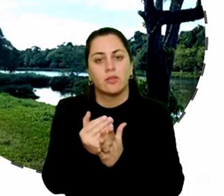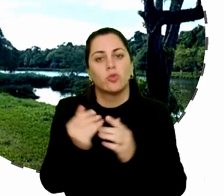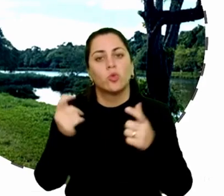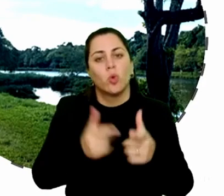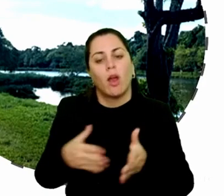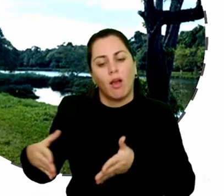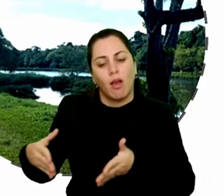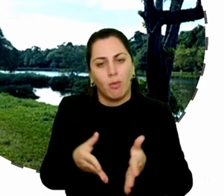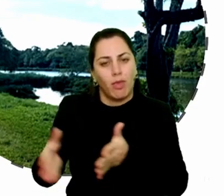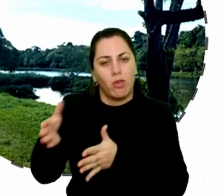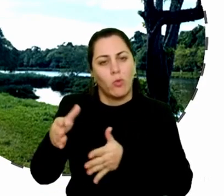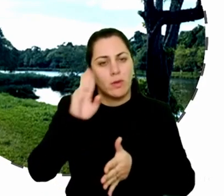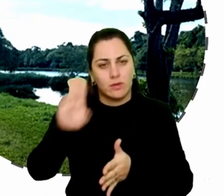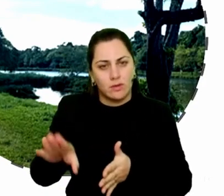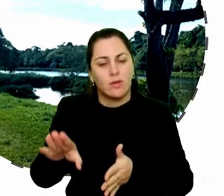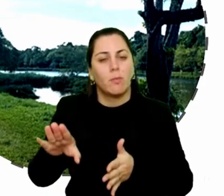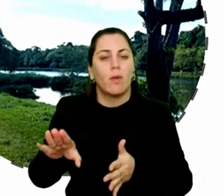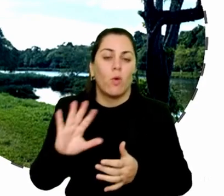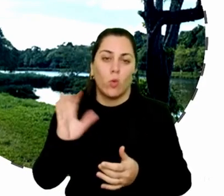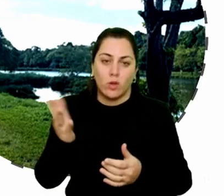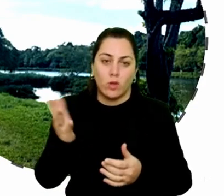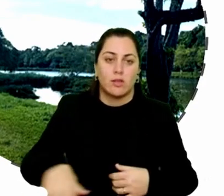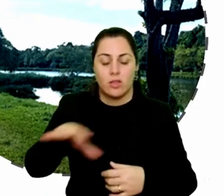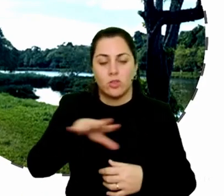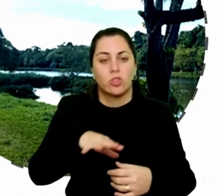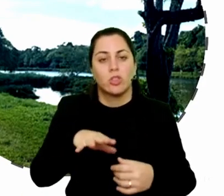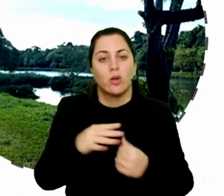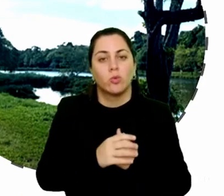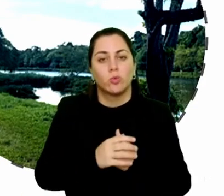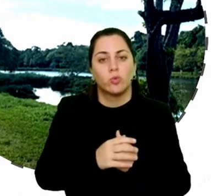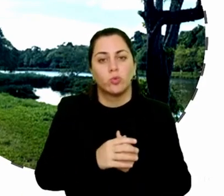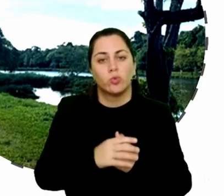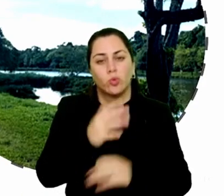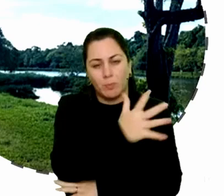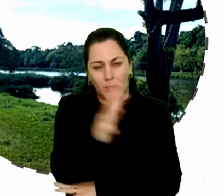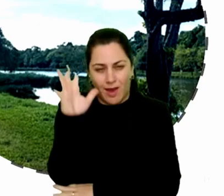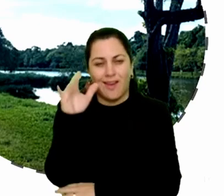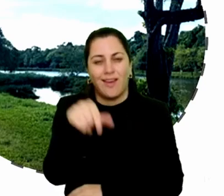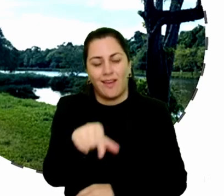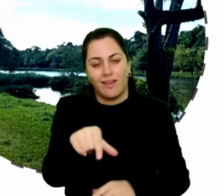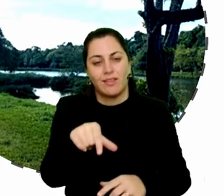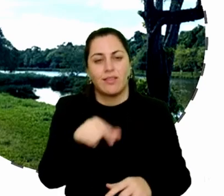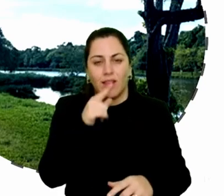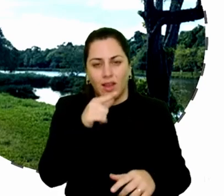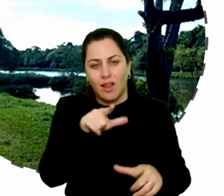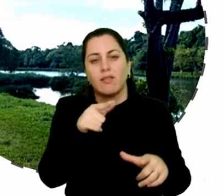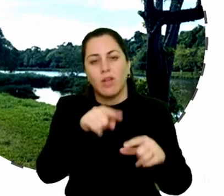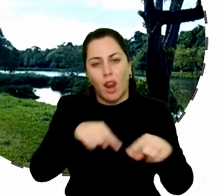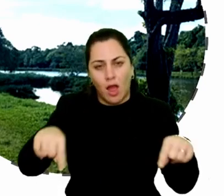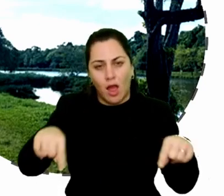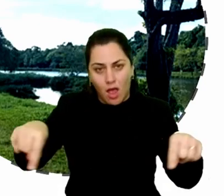trajeto, esse percurso principal de atividades que acontece no parque atualmente. Vocês podem observar